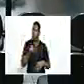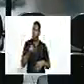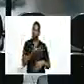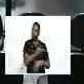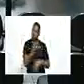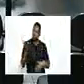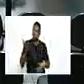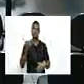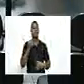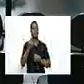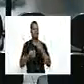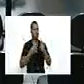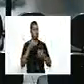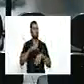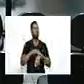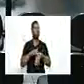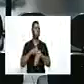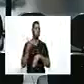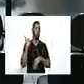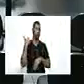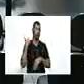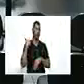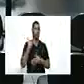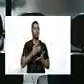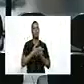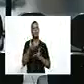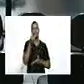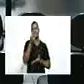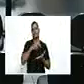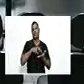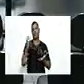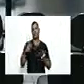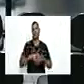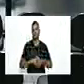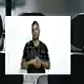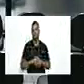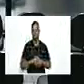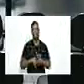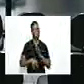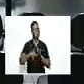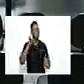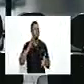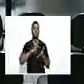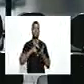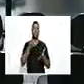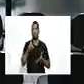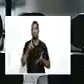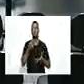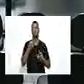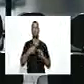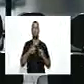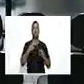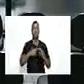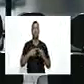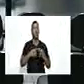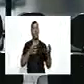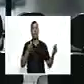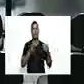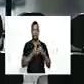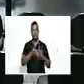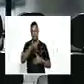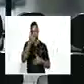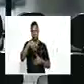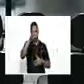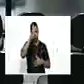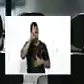eles né alguns até já me falaram sobre começar às 6 ou um pouco antes porque aí faz até meio-dia para pro